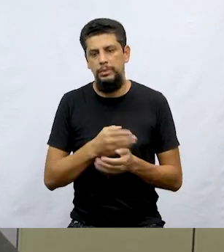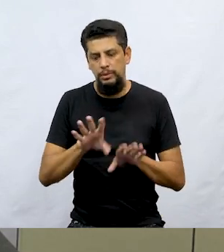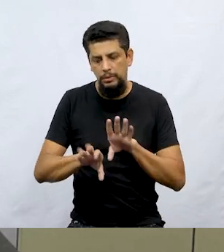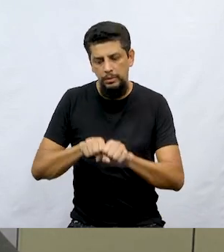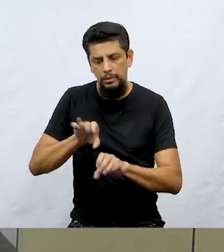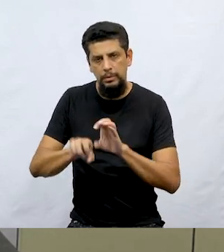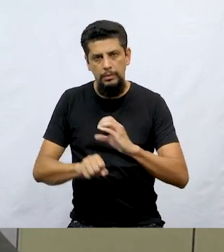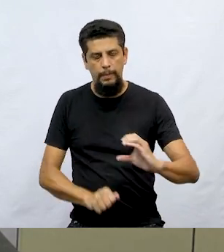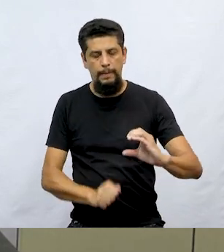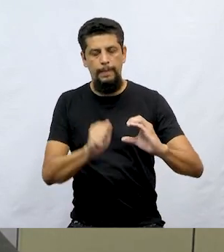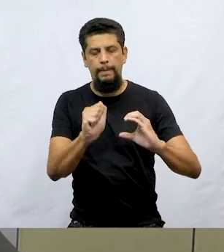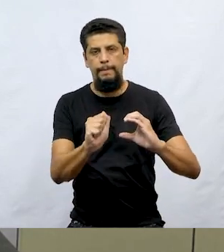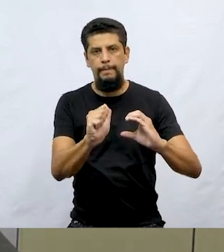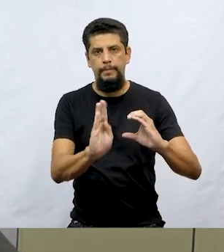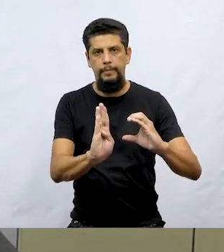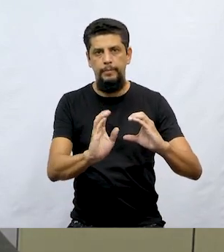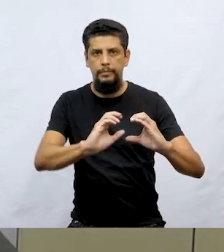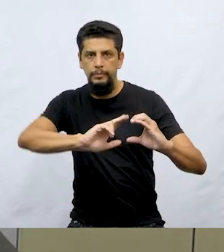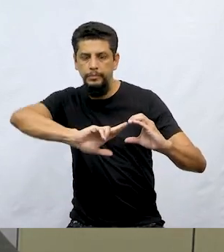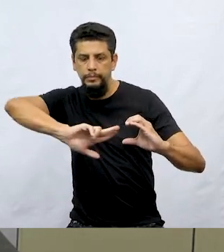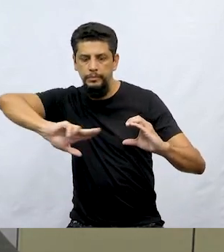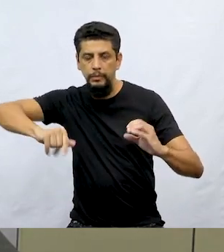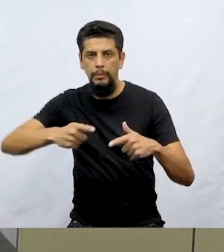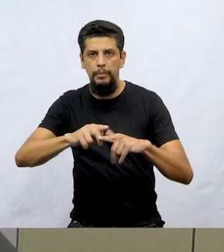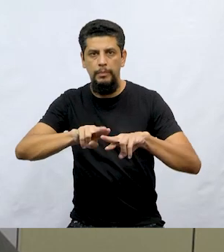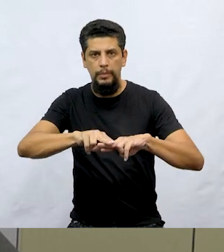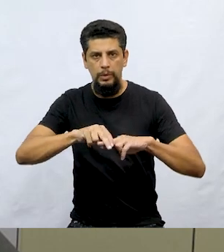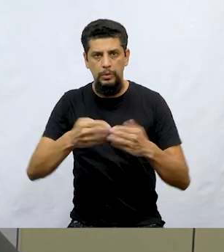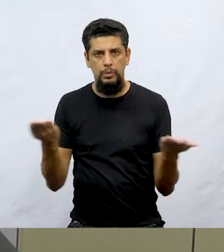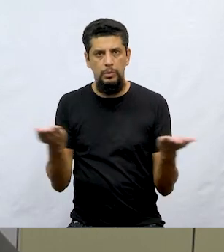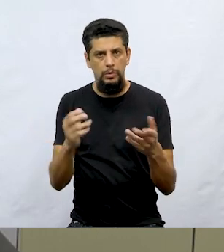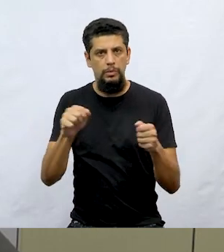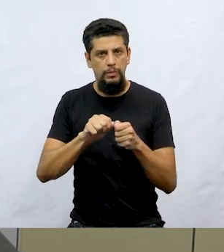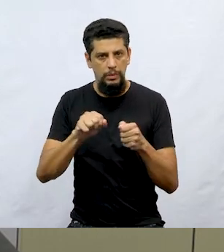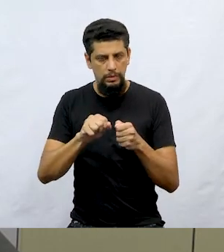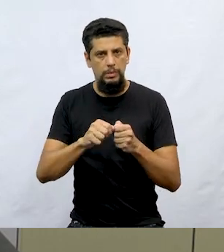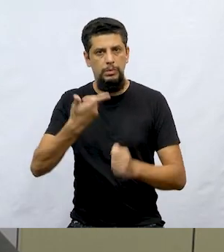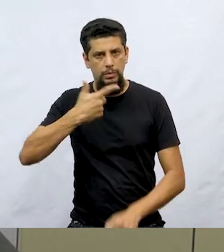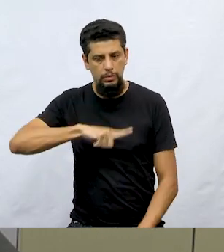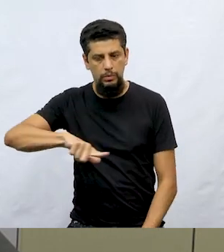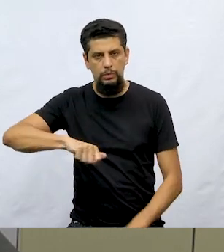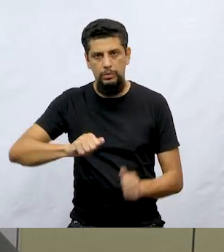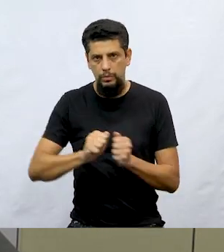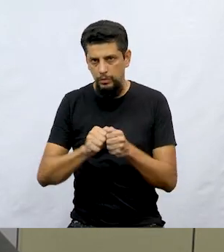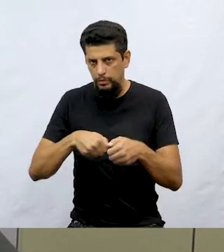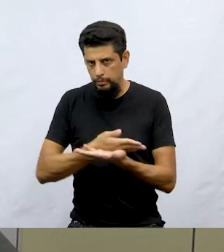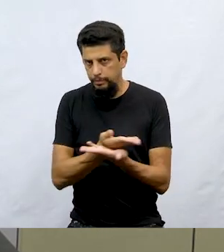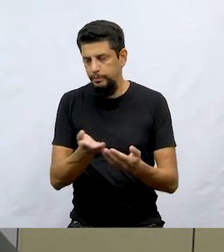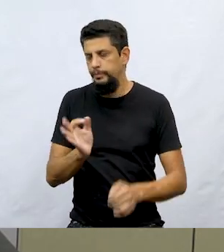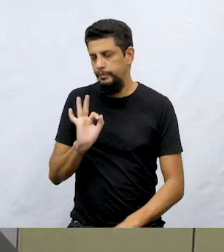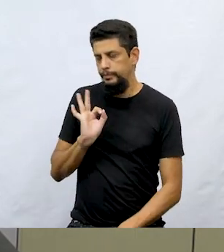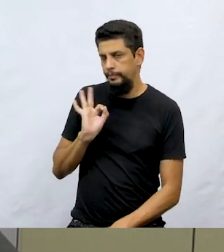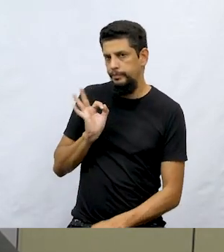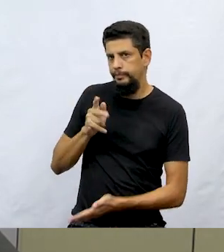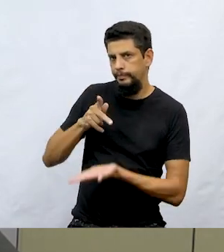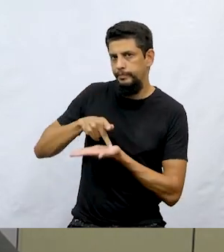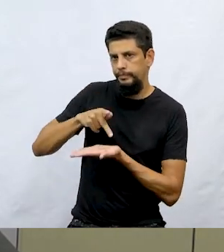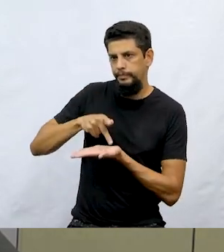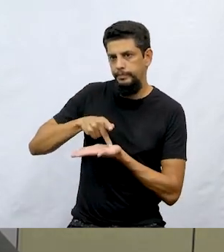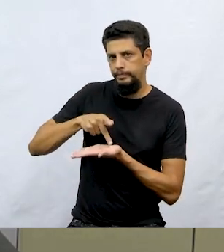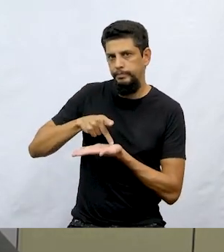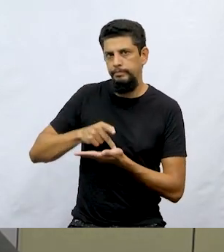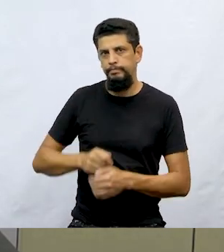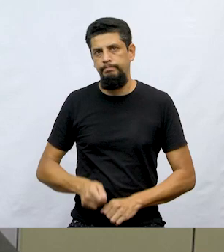precisamos que você pegue o teu alfabeto móvel. Por isso que hoje nós vamos construí-lo novamente, não é isso, prof?